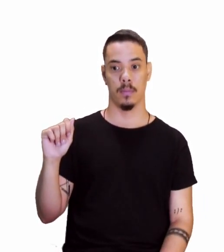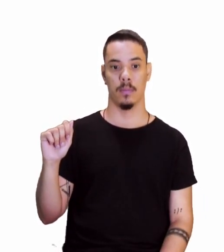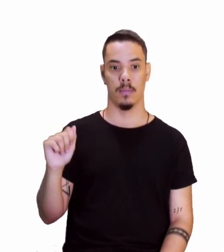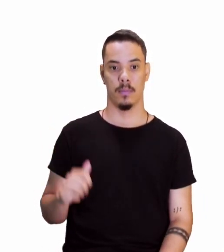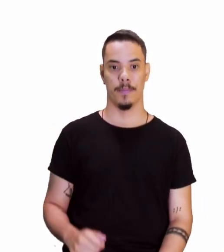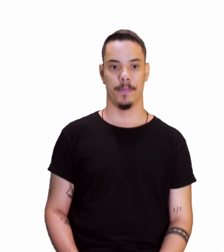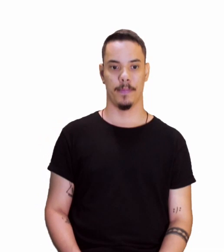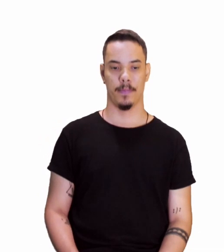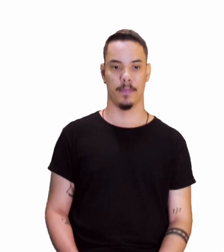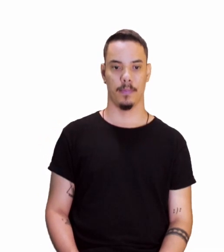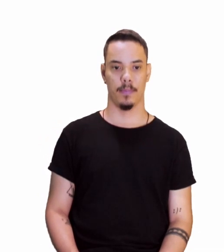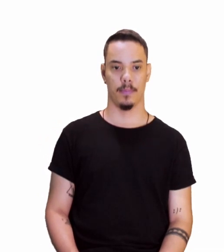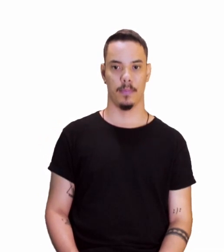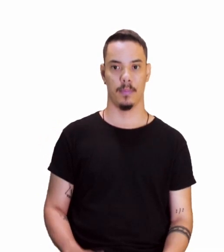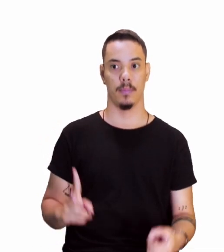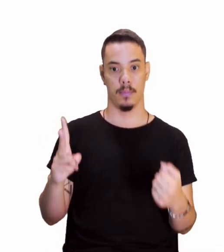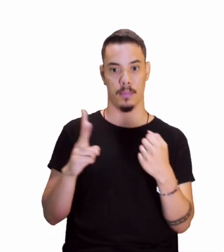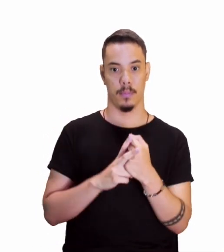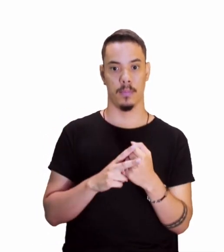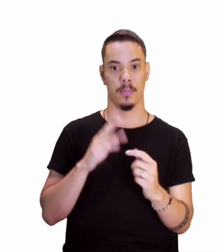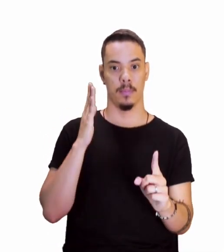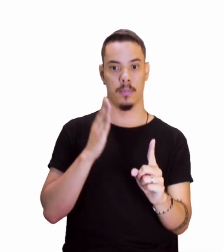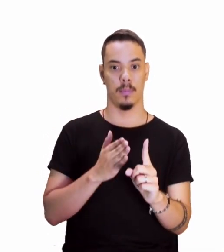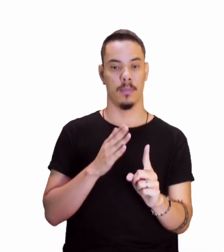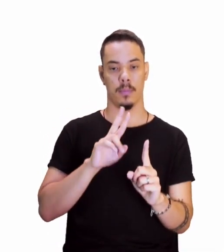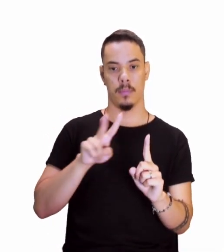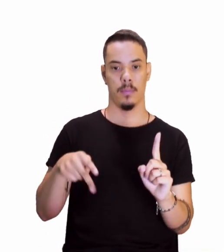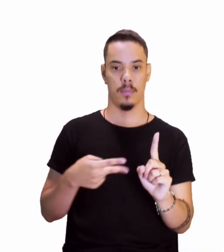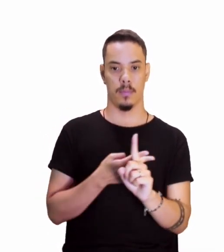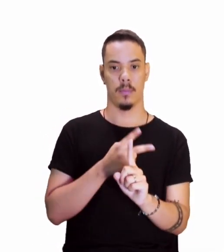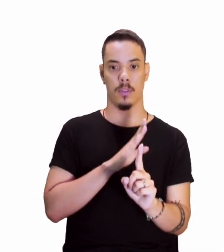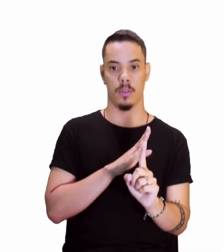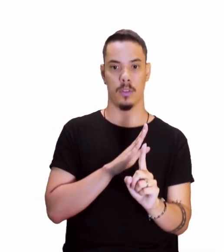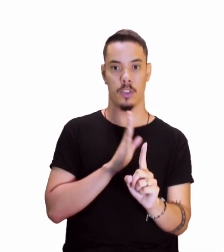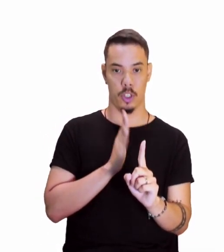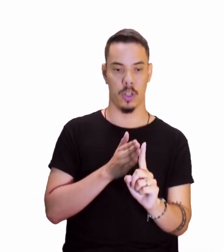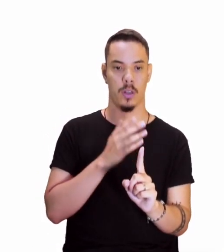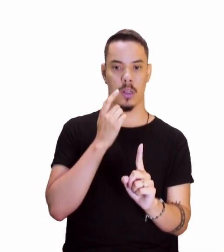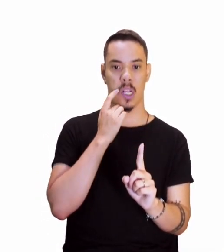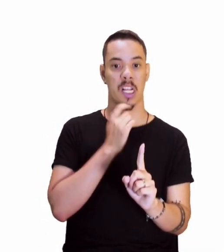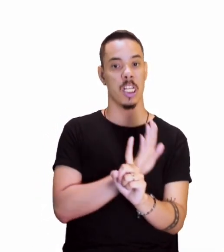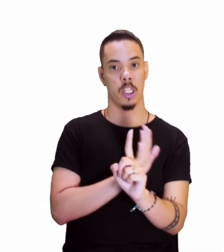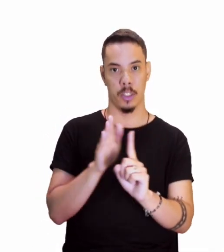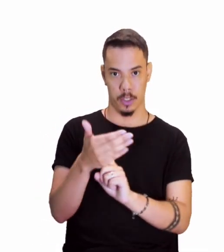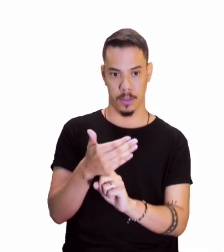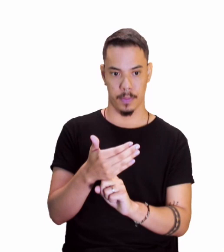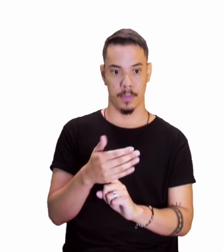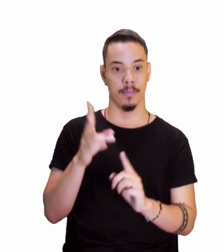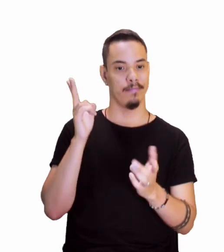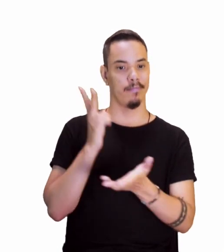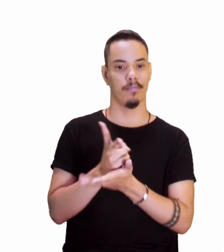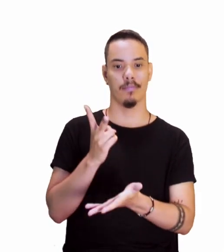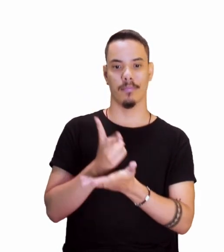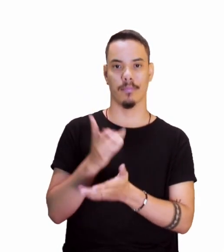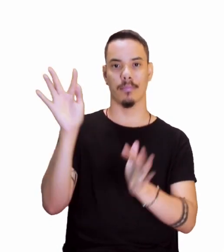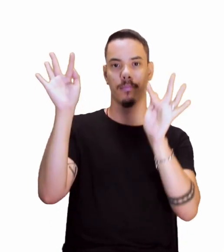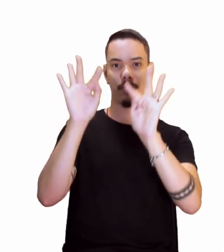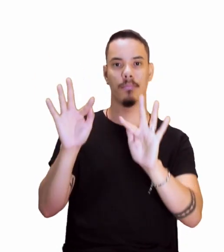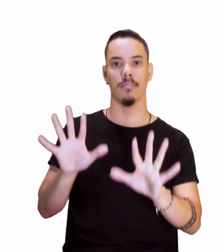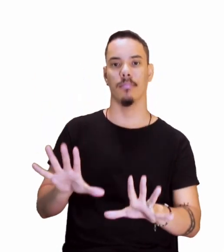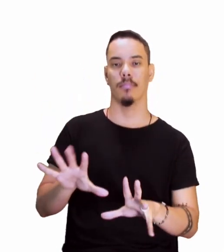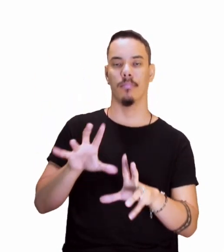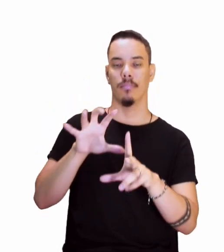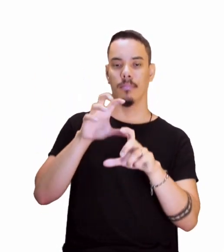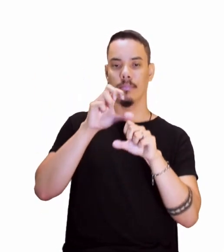tá certo? Então, vai ser verbo transitivo indireto. Ó. Sempre aspiremos a felicidade. Então, aqui,